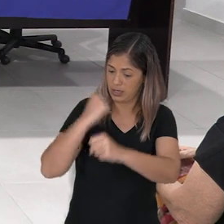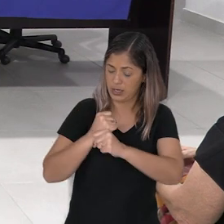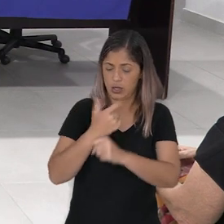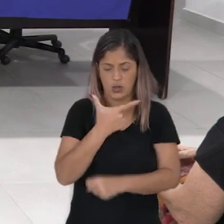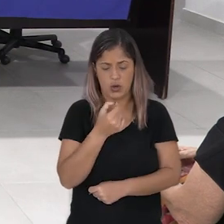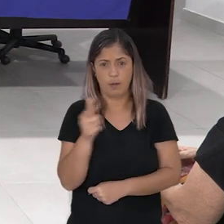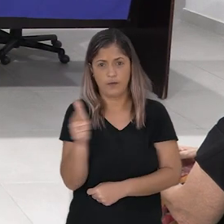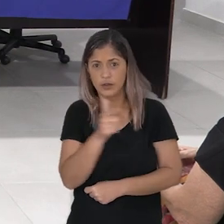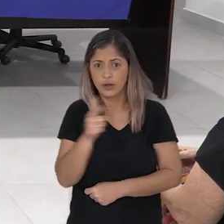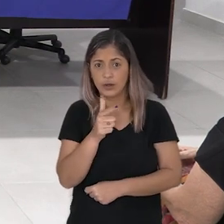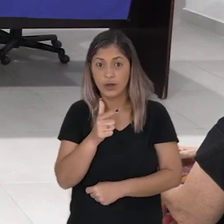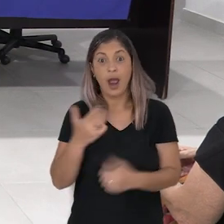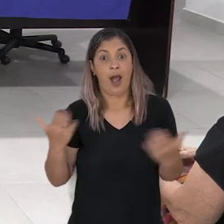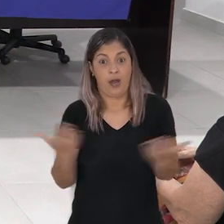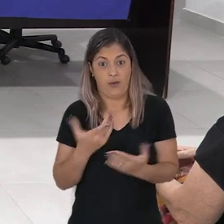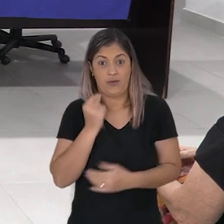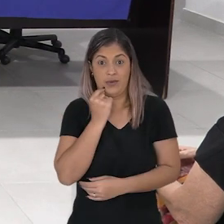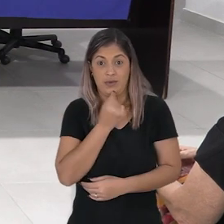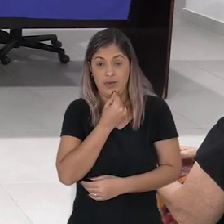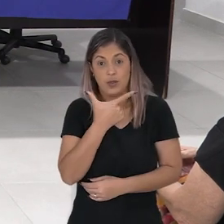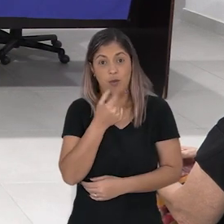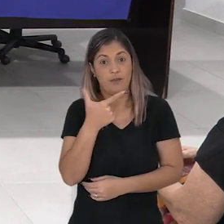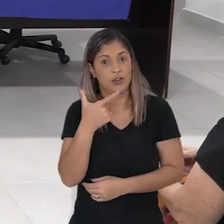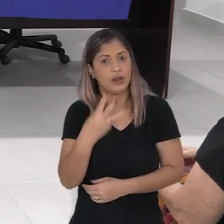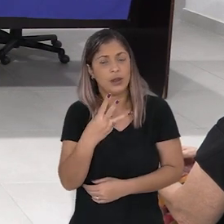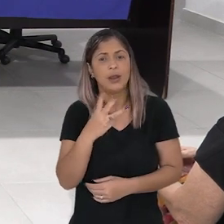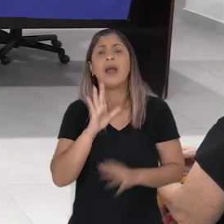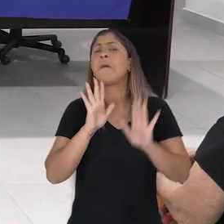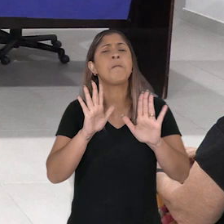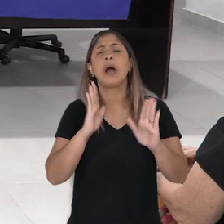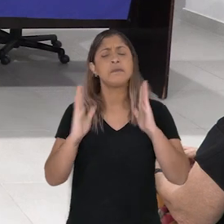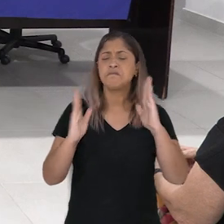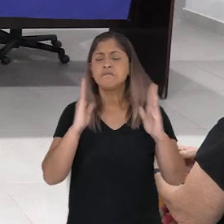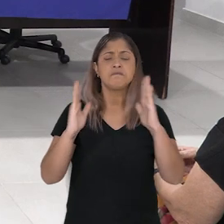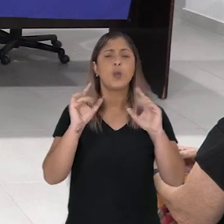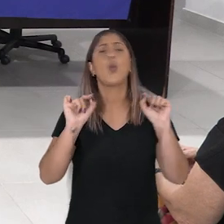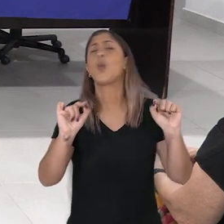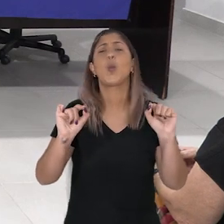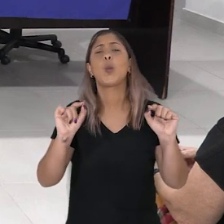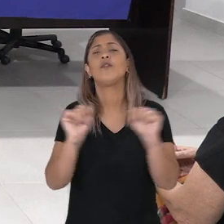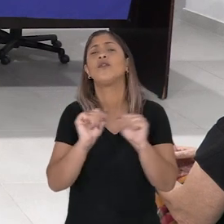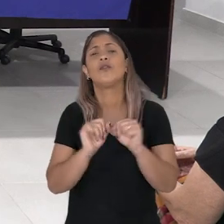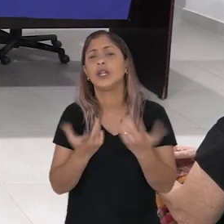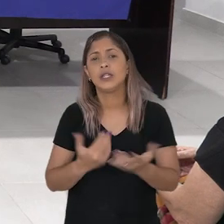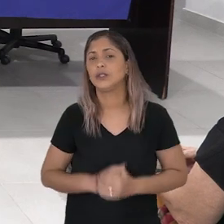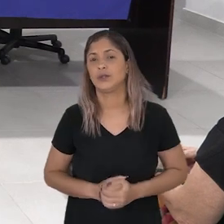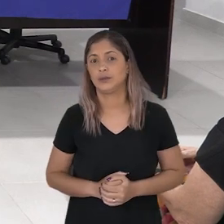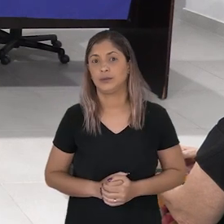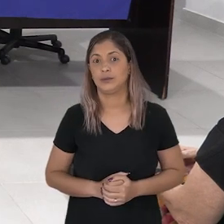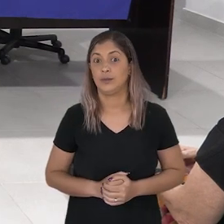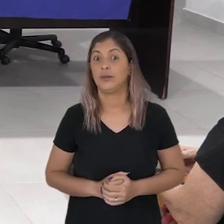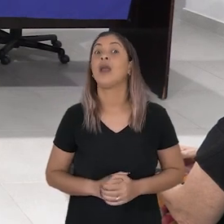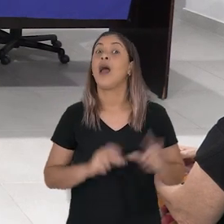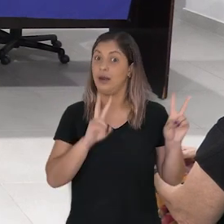fizeram agora em setembro de 23, mas o que fizeram no meio disso? O que a gente mudou? A gente só vai tocar